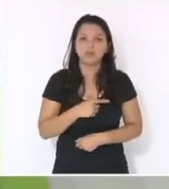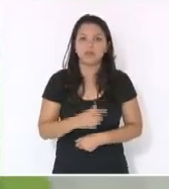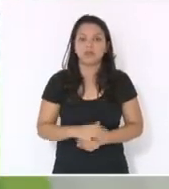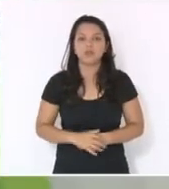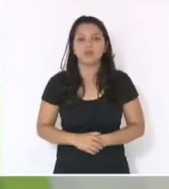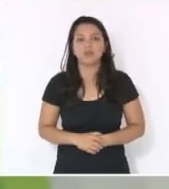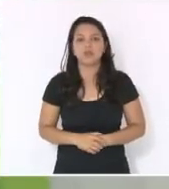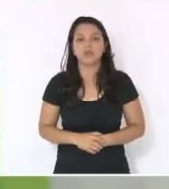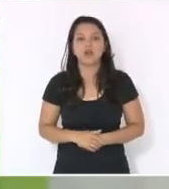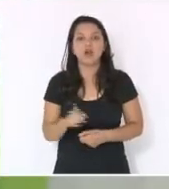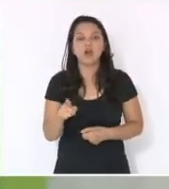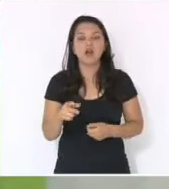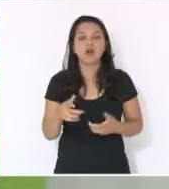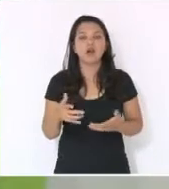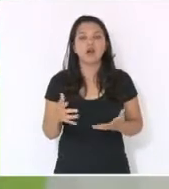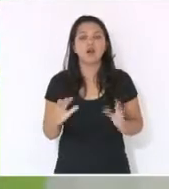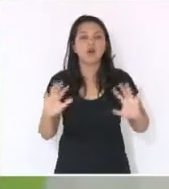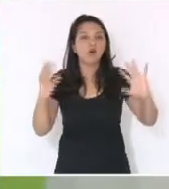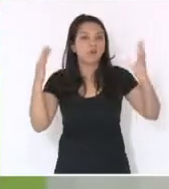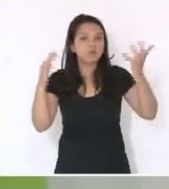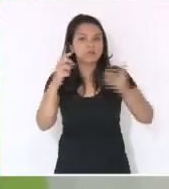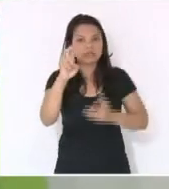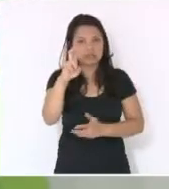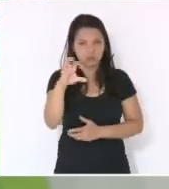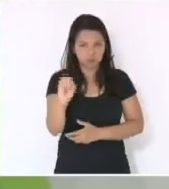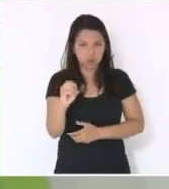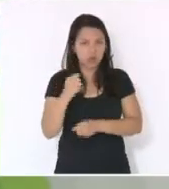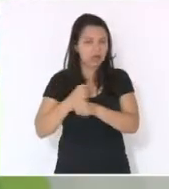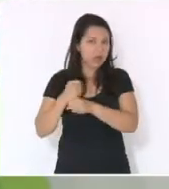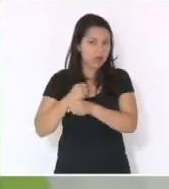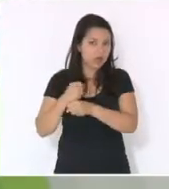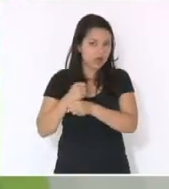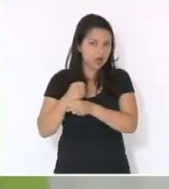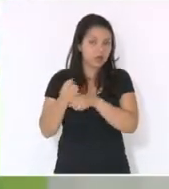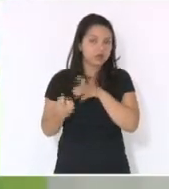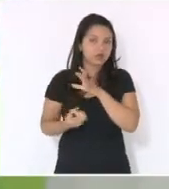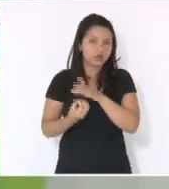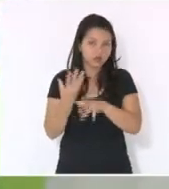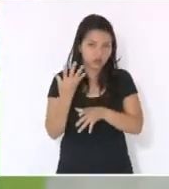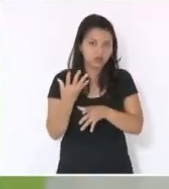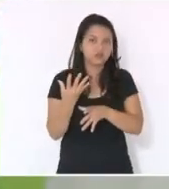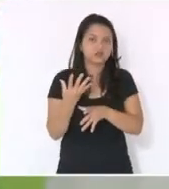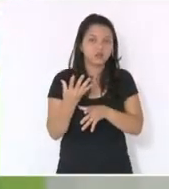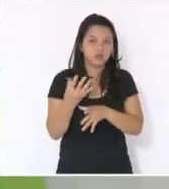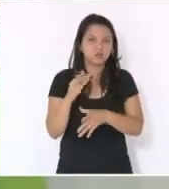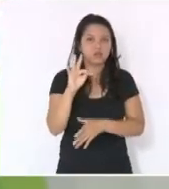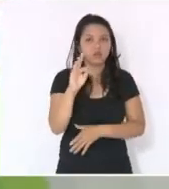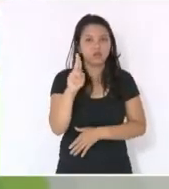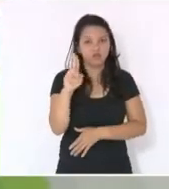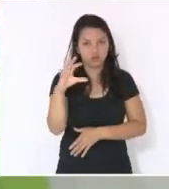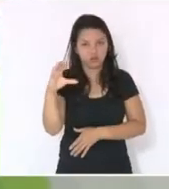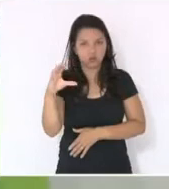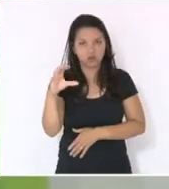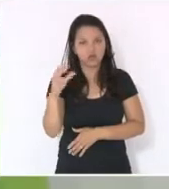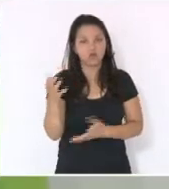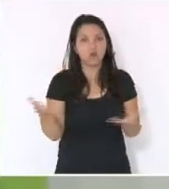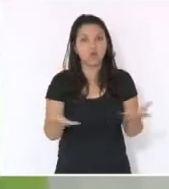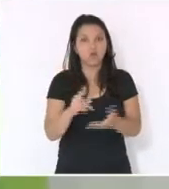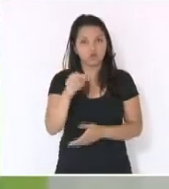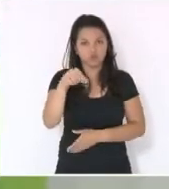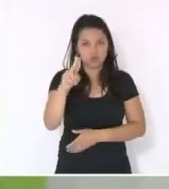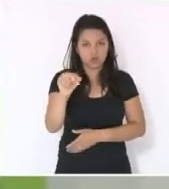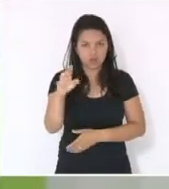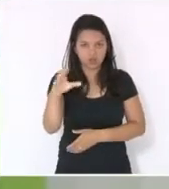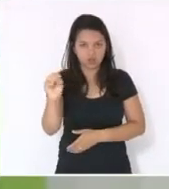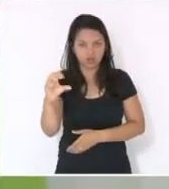A comemoração dos 50 anos da criação da FUCRE, hoje Unesc, deve instigar a